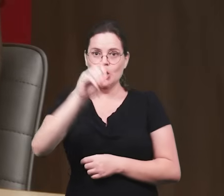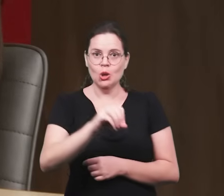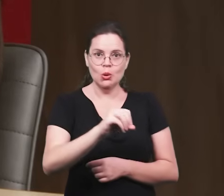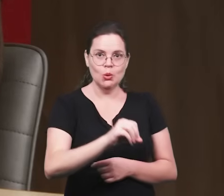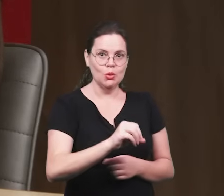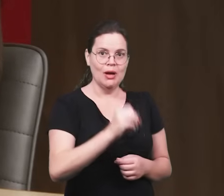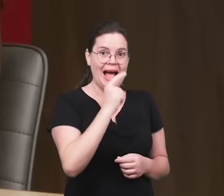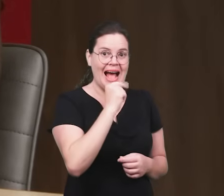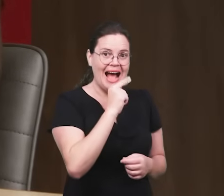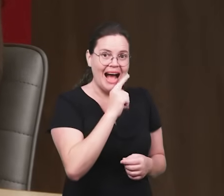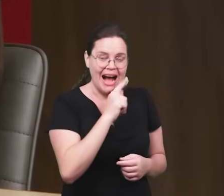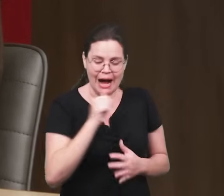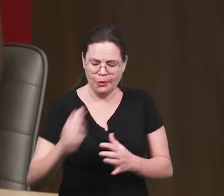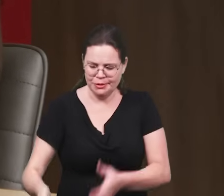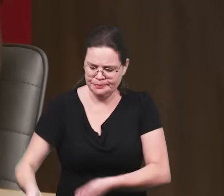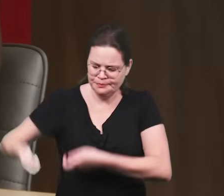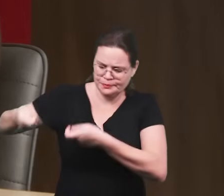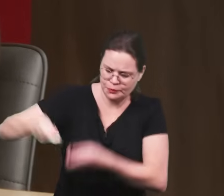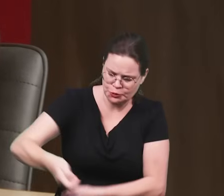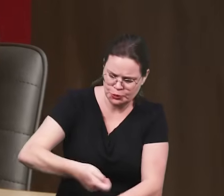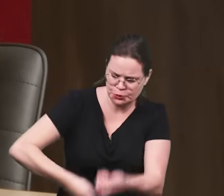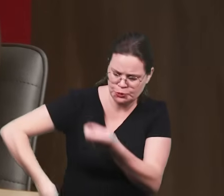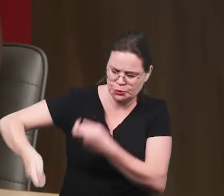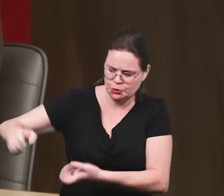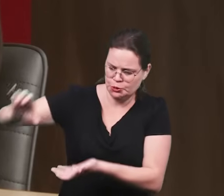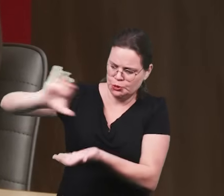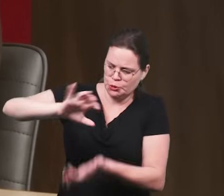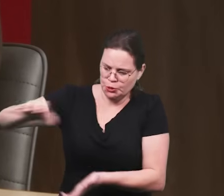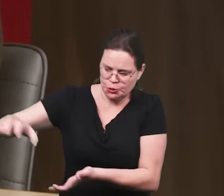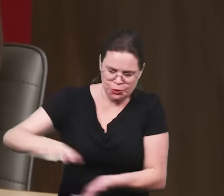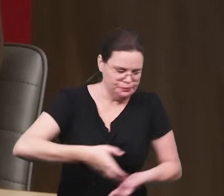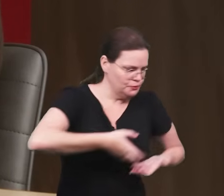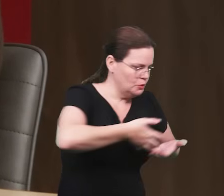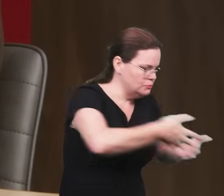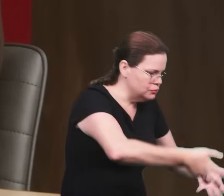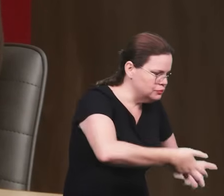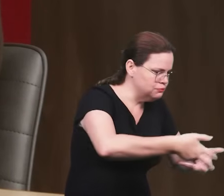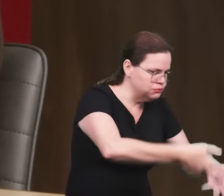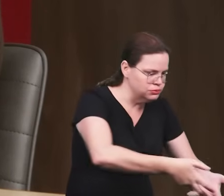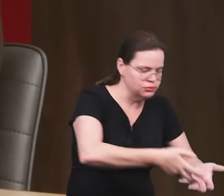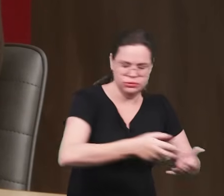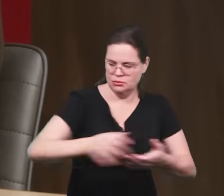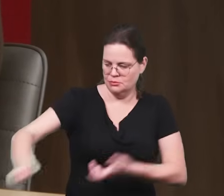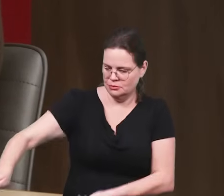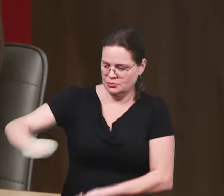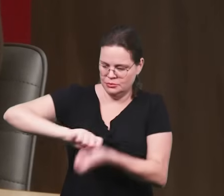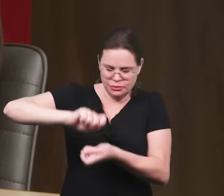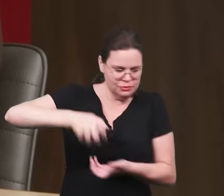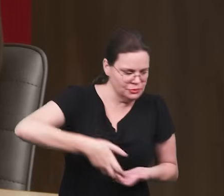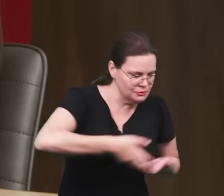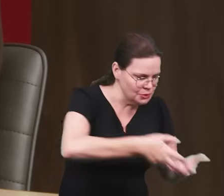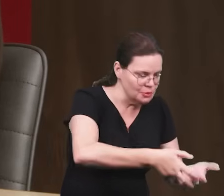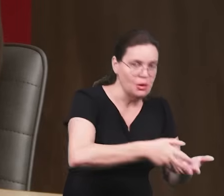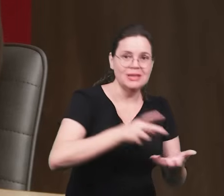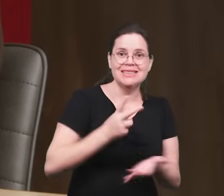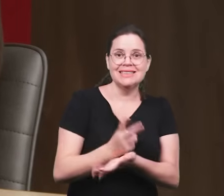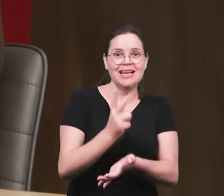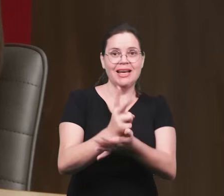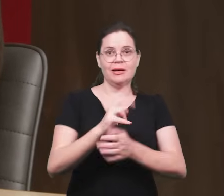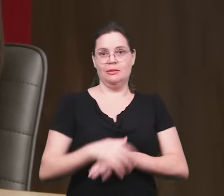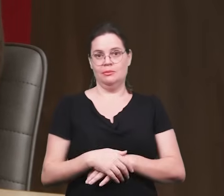litros de água ela tinha que tirar ali para alimentar. E a palavra fala, né, Andréia, que ela